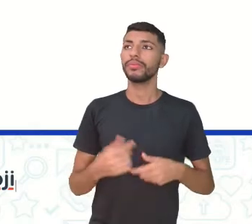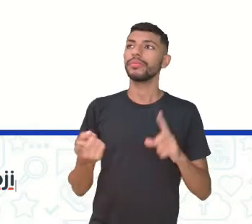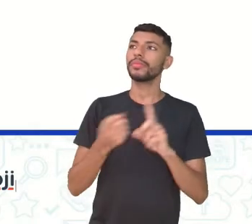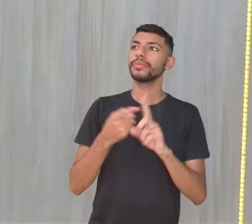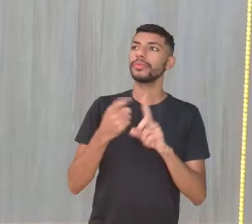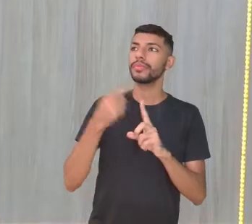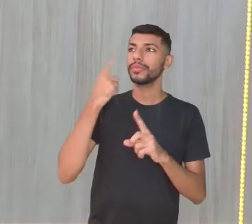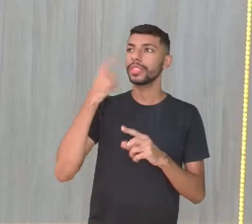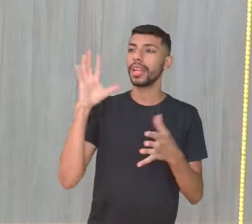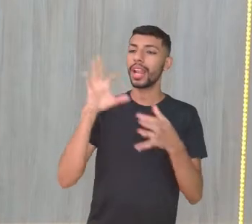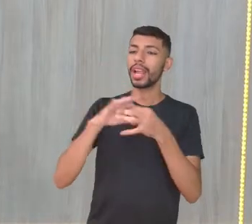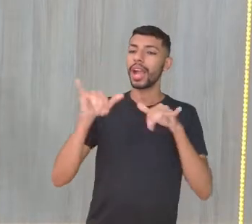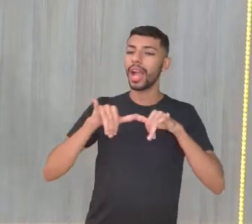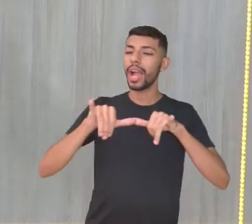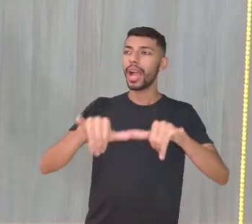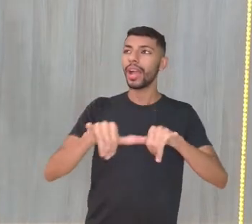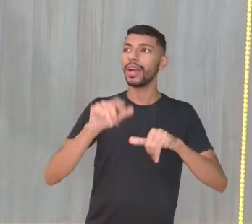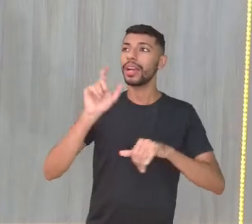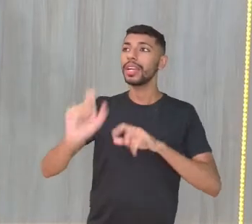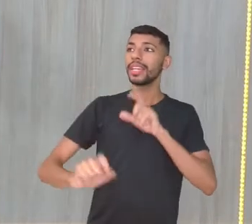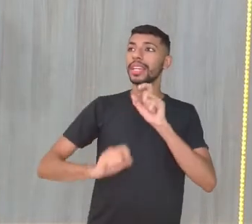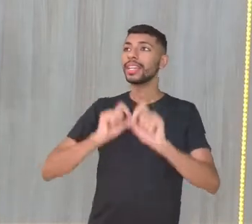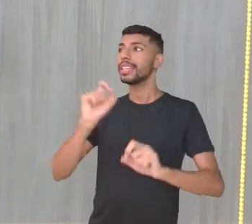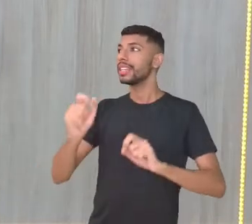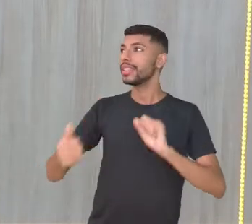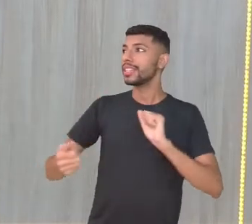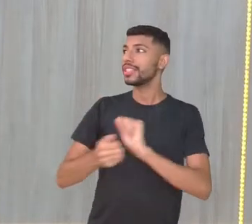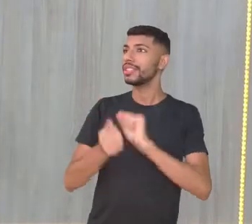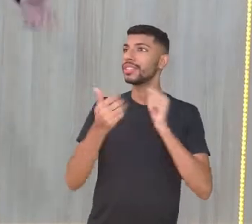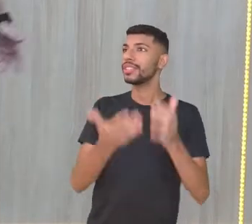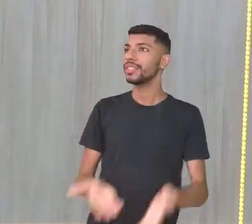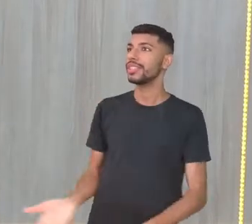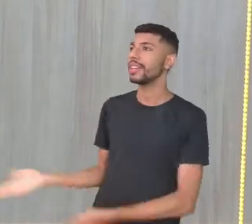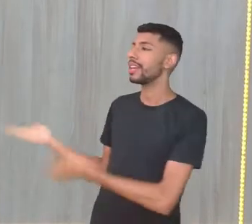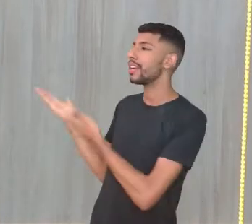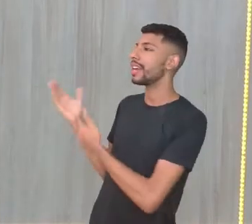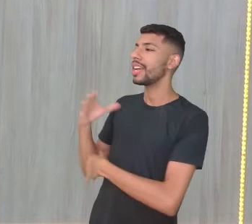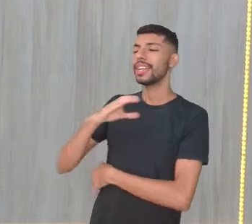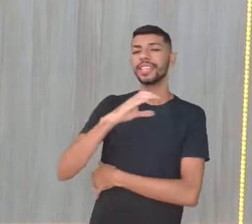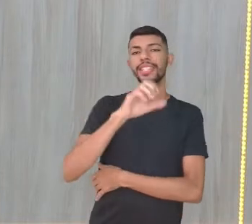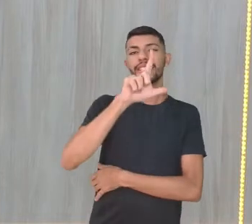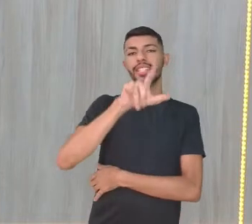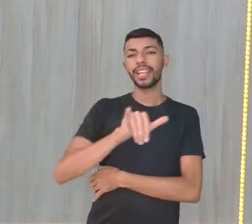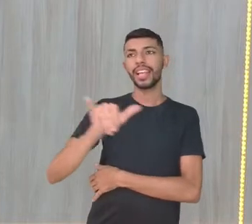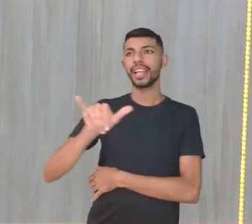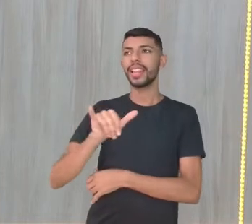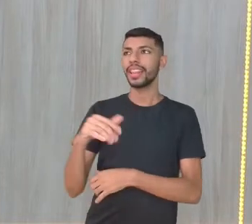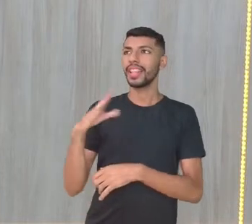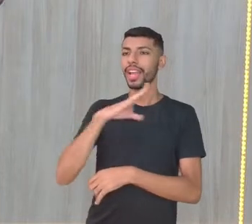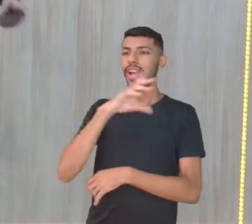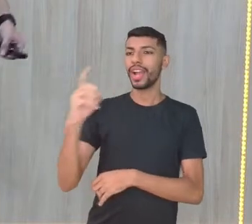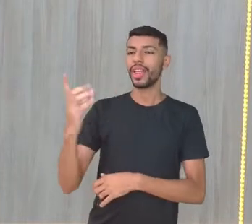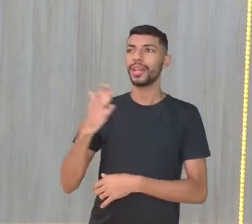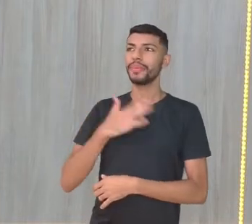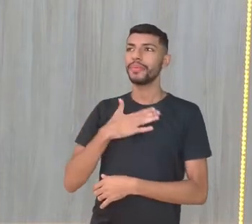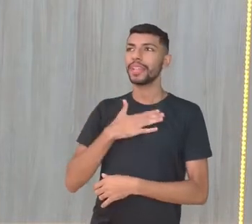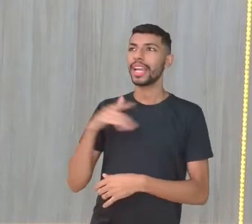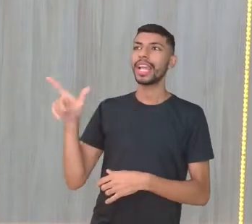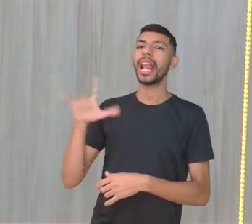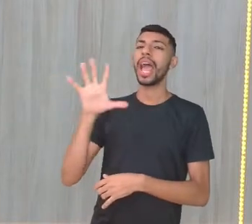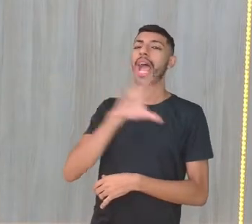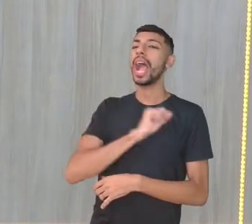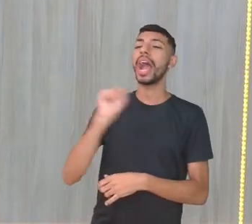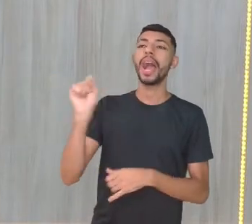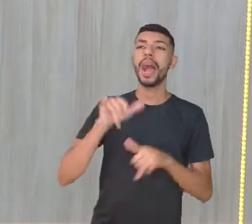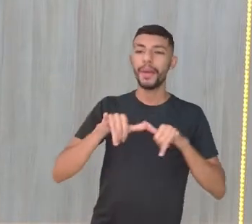de supermercado, né, quem está me acompanhando aqui hoje é Celi, minha coordenadora, que ama um supermercado,